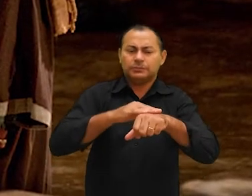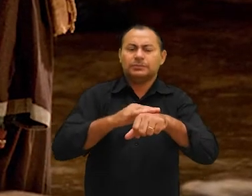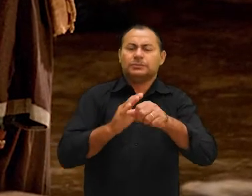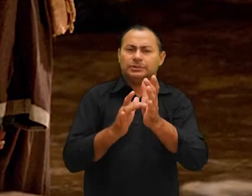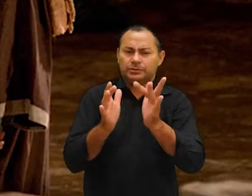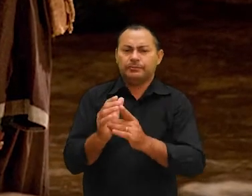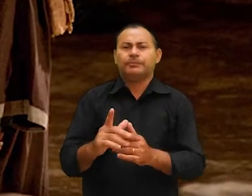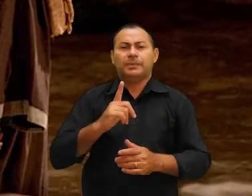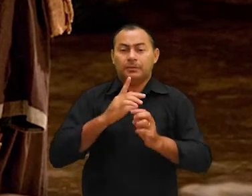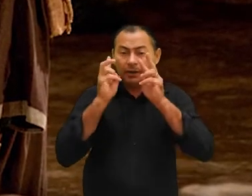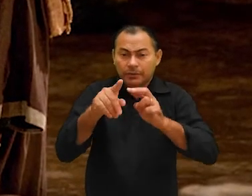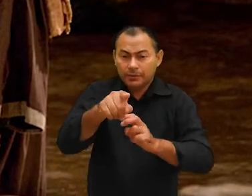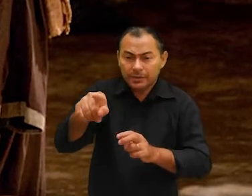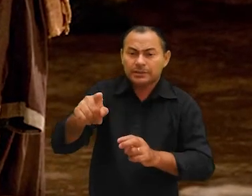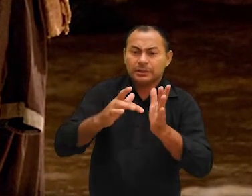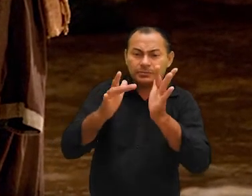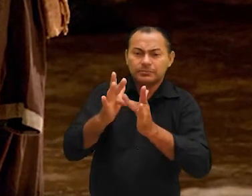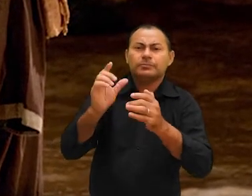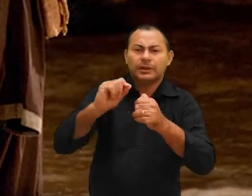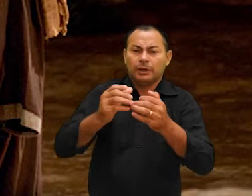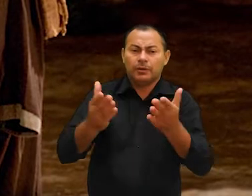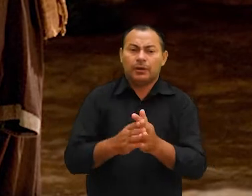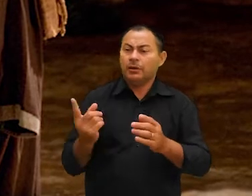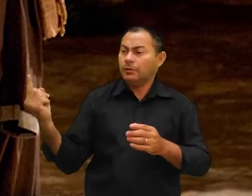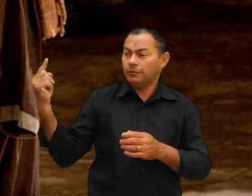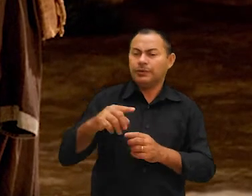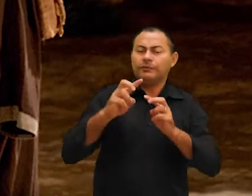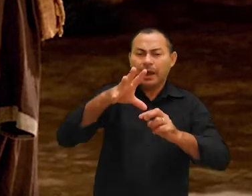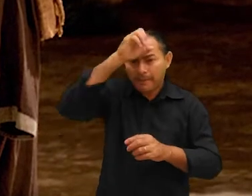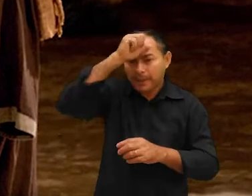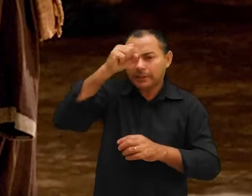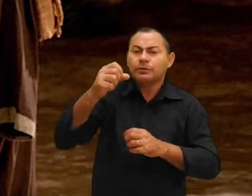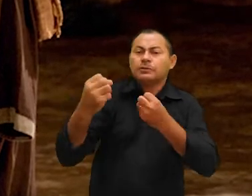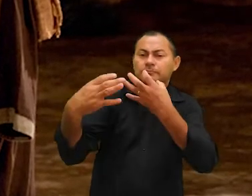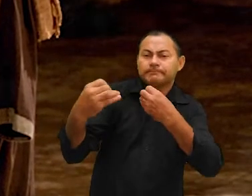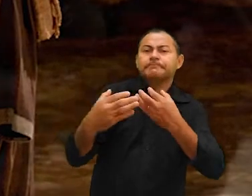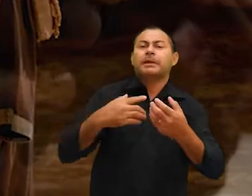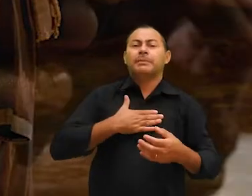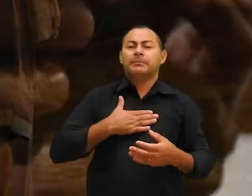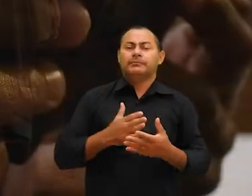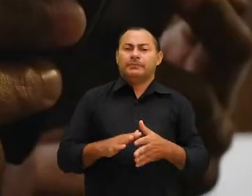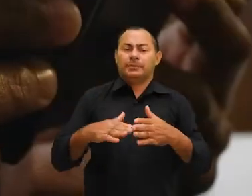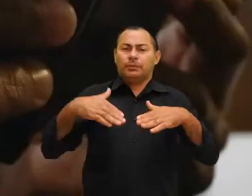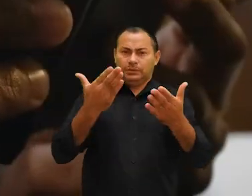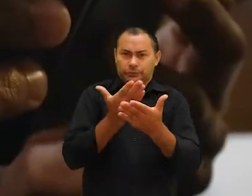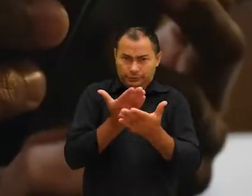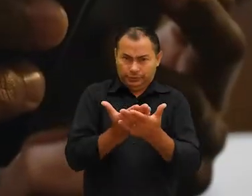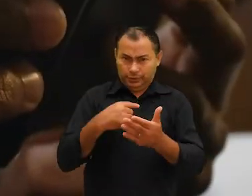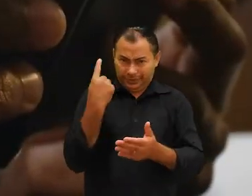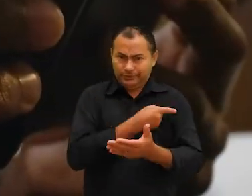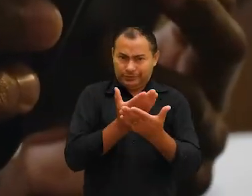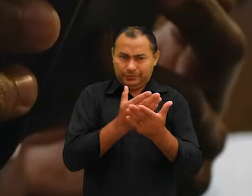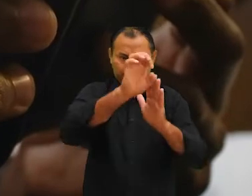conversa com Jesus dizendo tenho visto que o Senhor tem feito e agora vem ouvir o que o Senhor tem para me falar quando